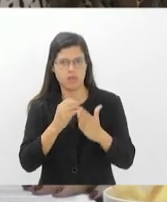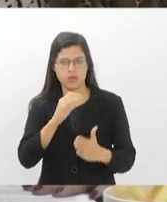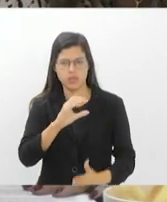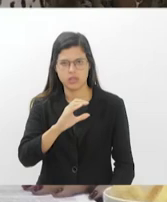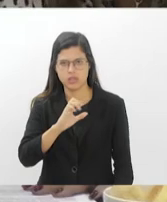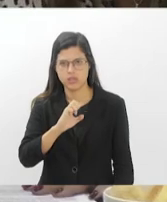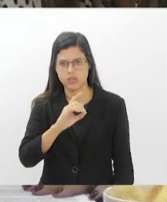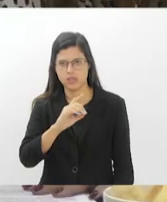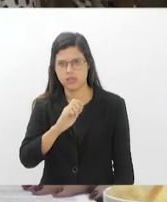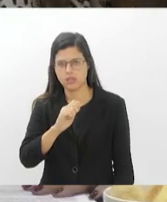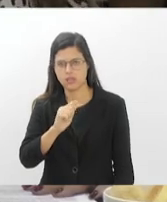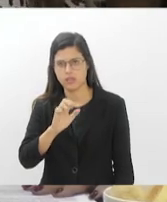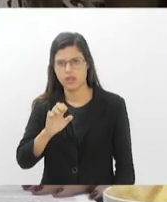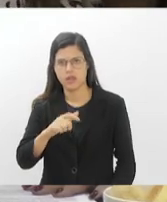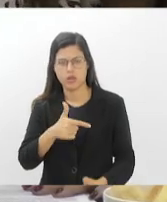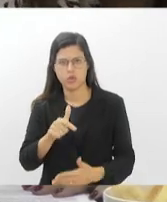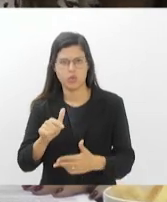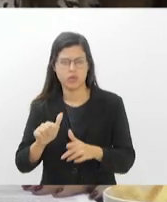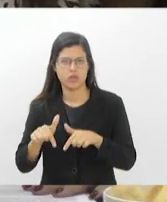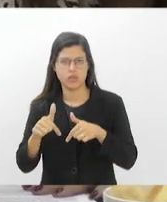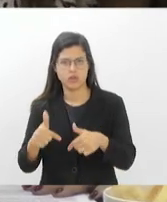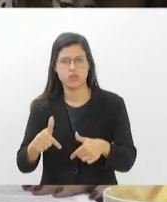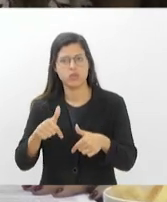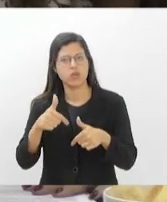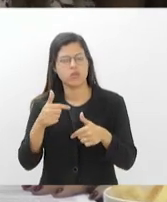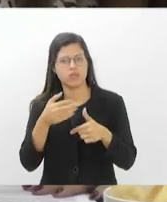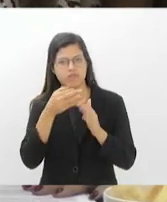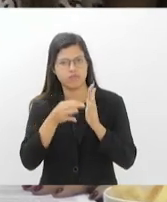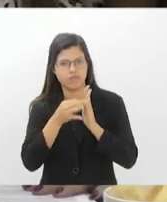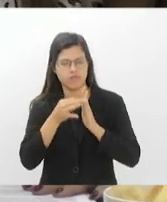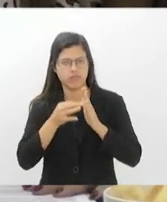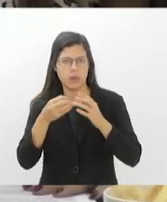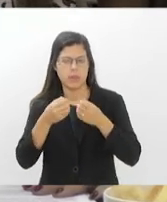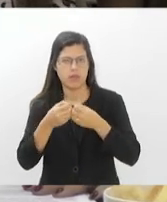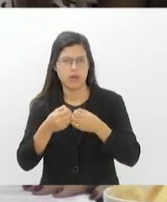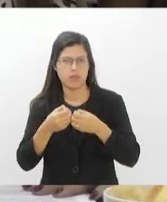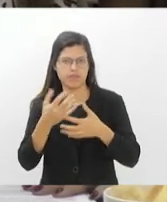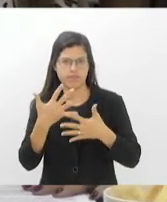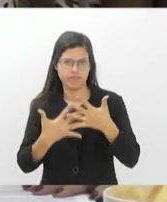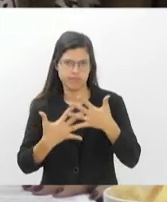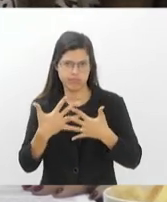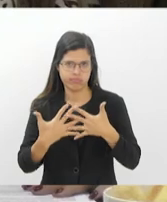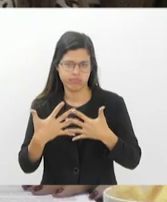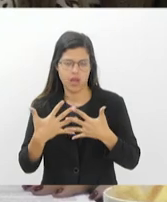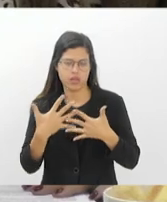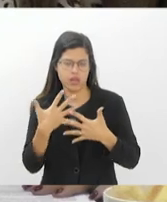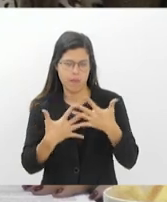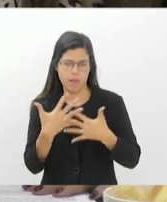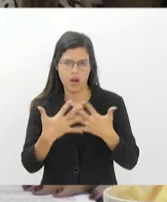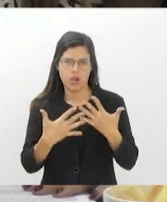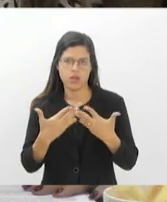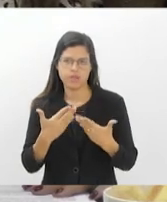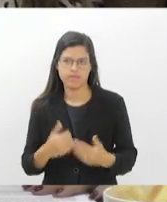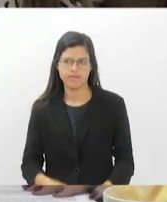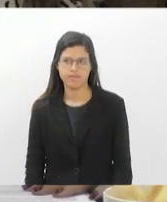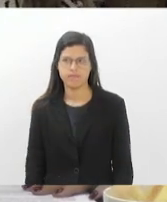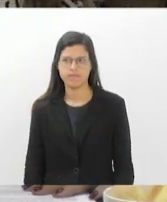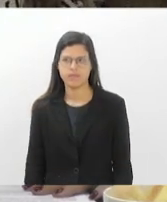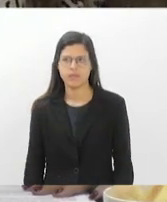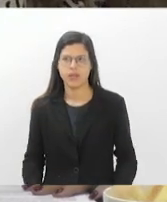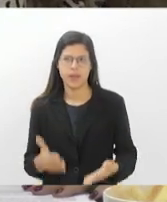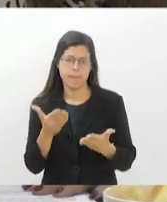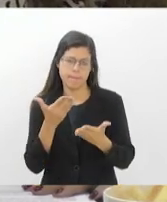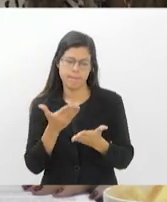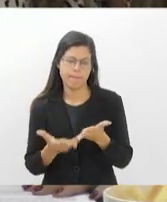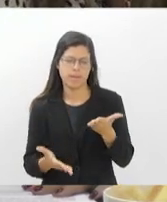O parecer é pela prejudicabilidade face à lei... Pela perda de objeto. Pela perda de